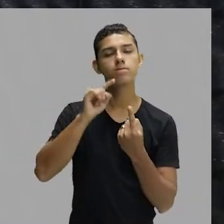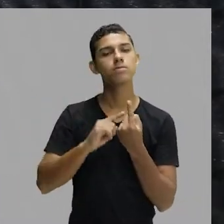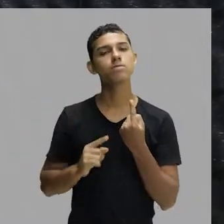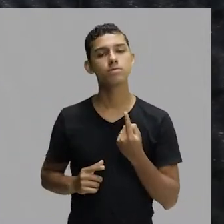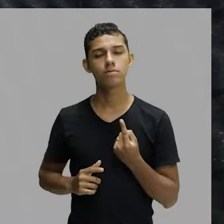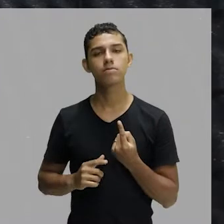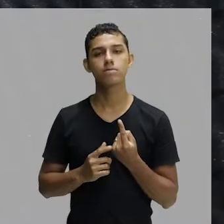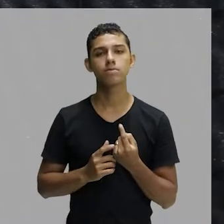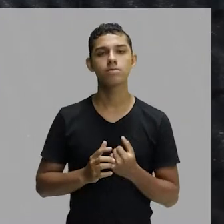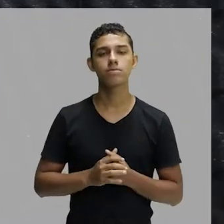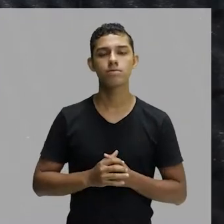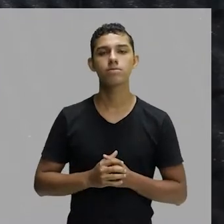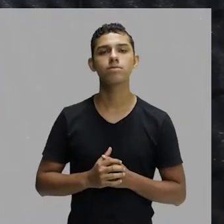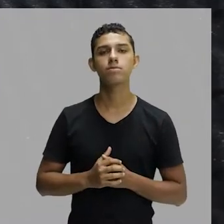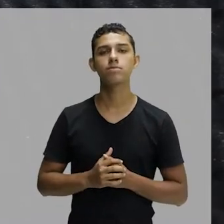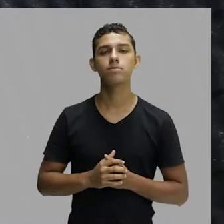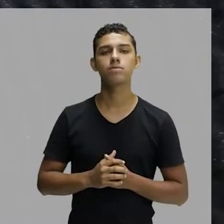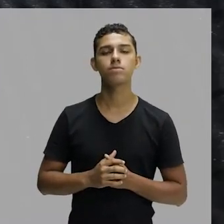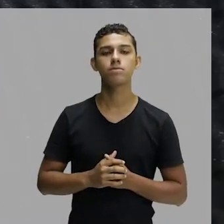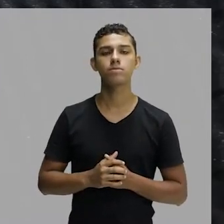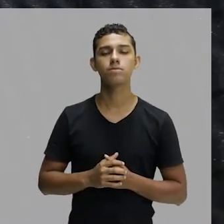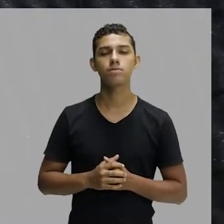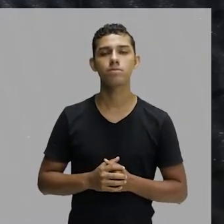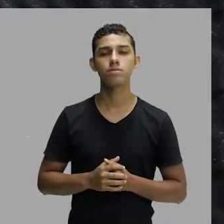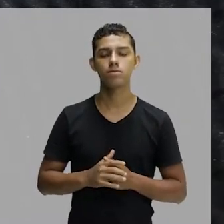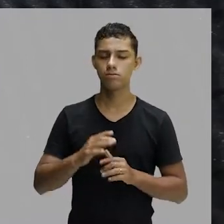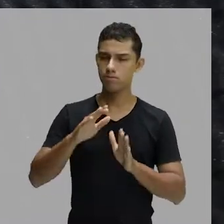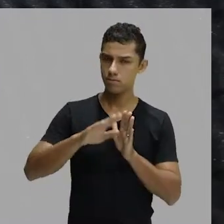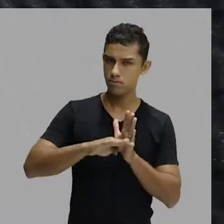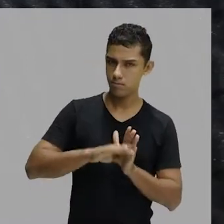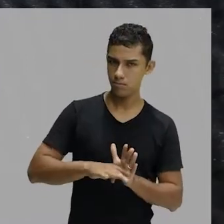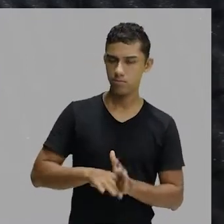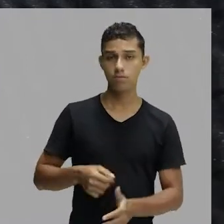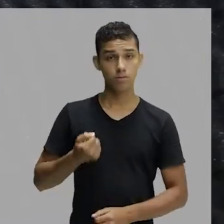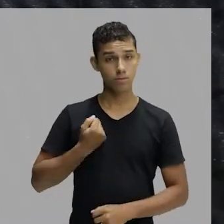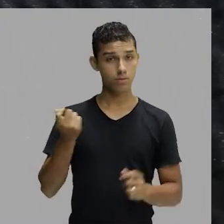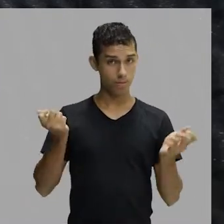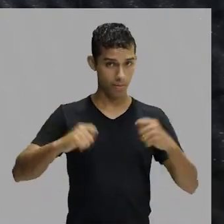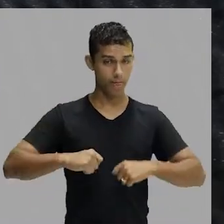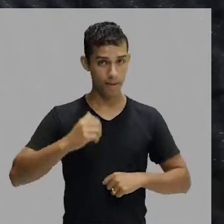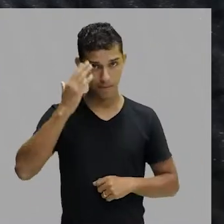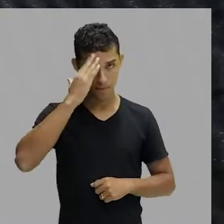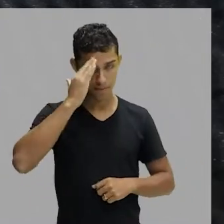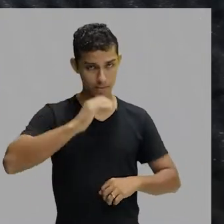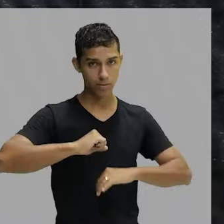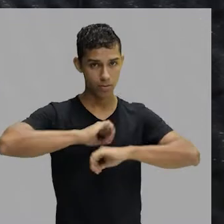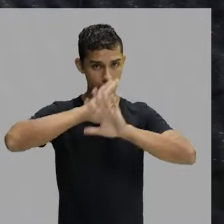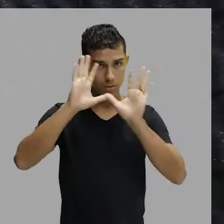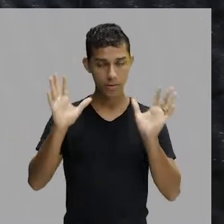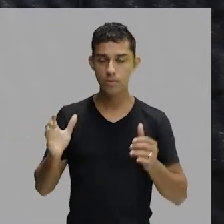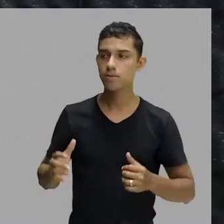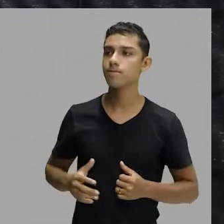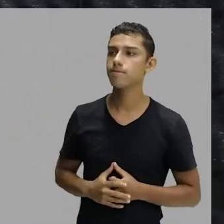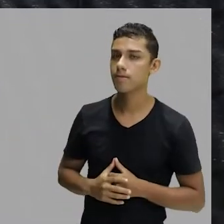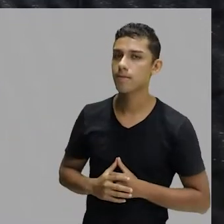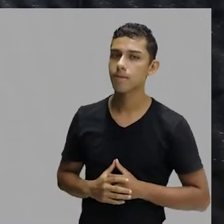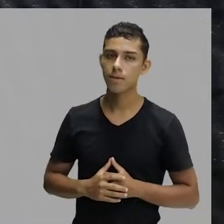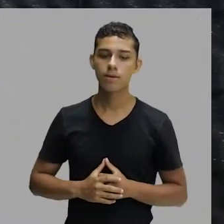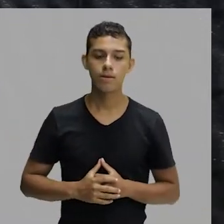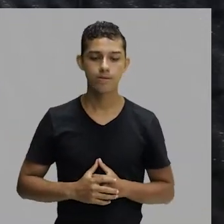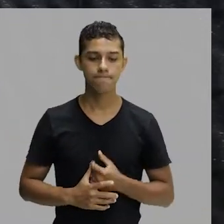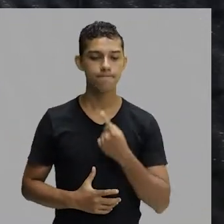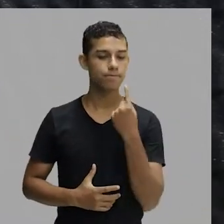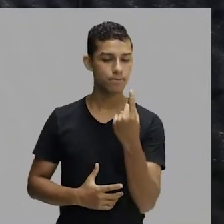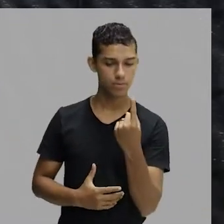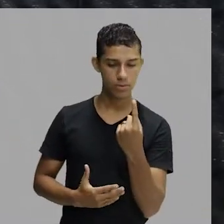no anti-horário. Daí eu vou conseguir os menores números possíveis. Tudo bem? Então, vai ficar, turma, ó,